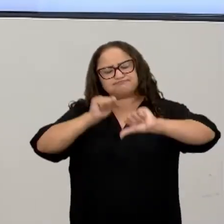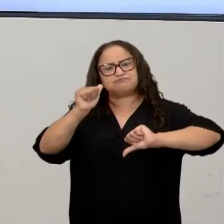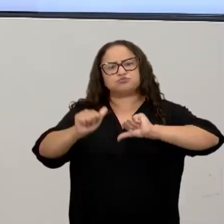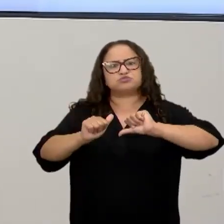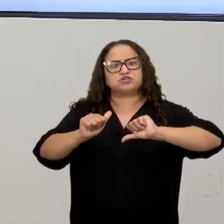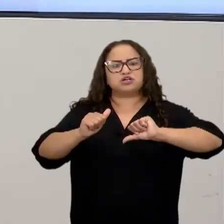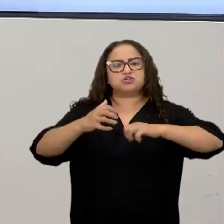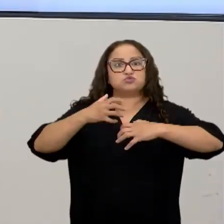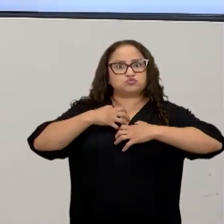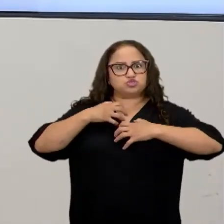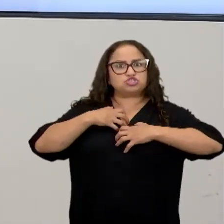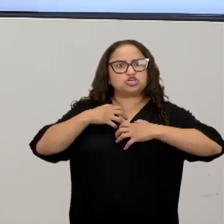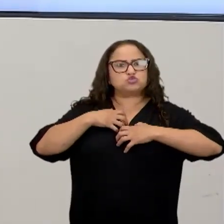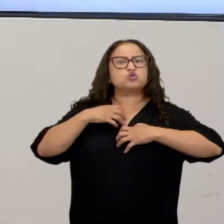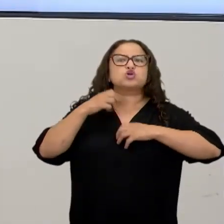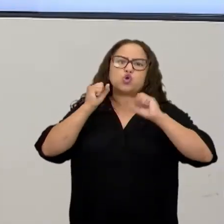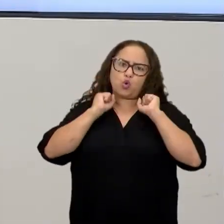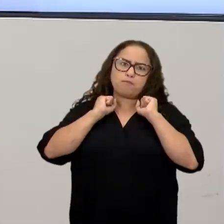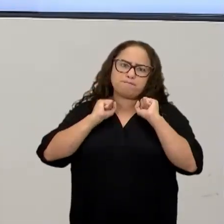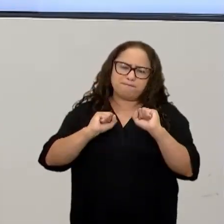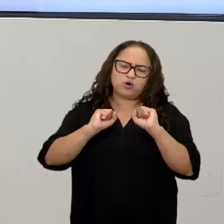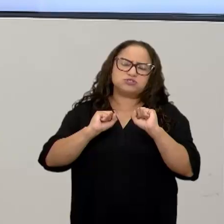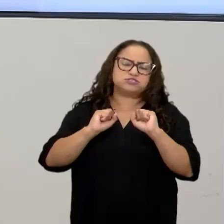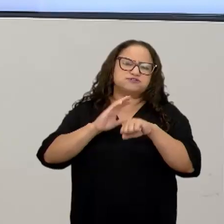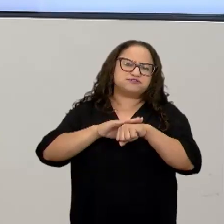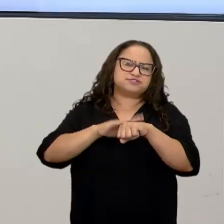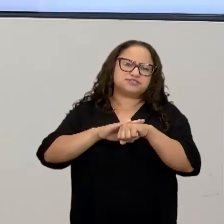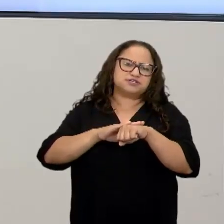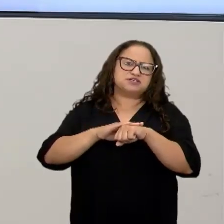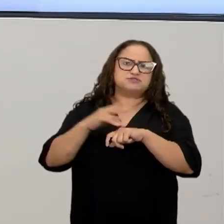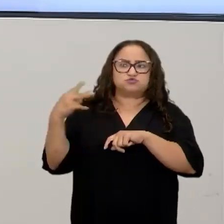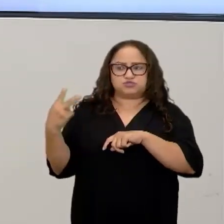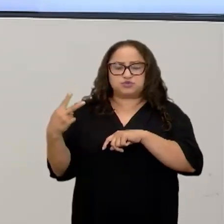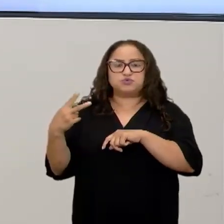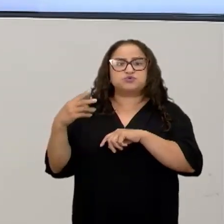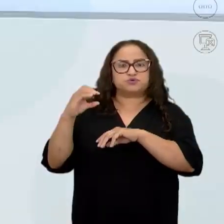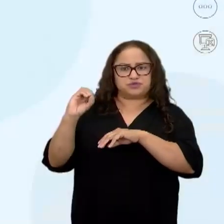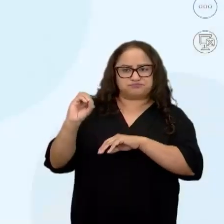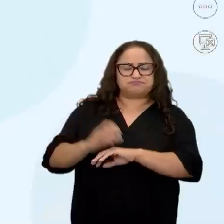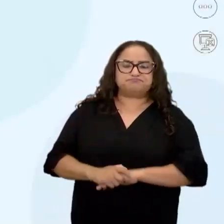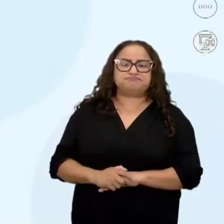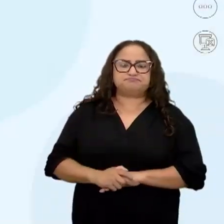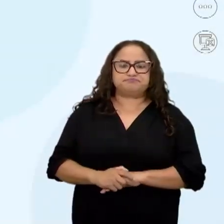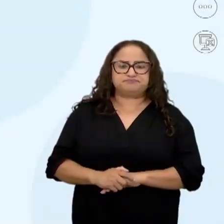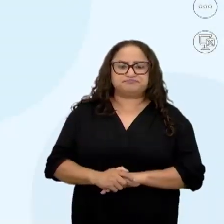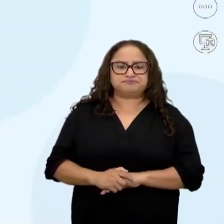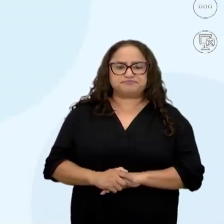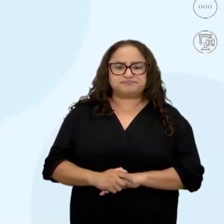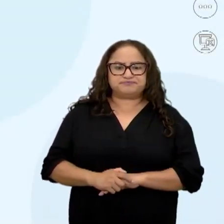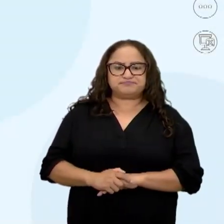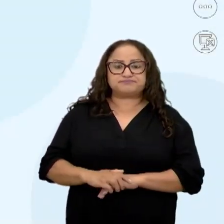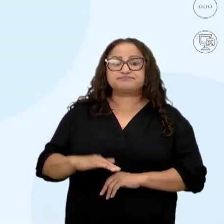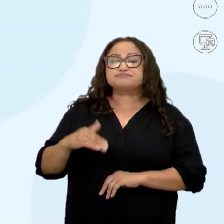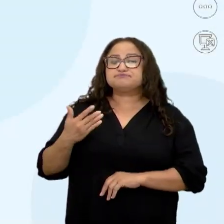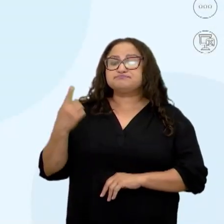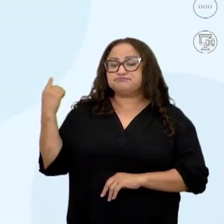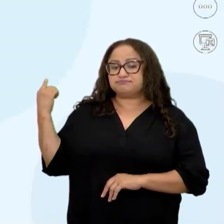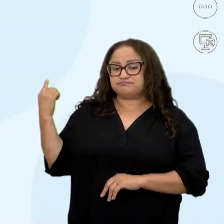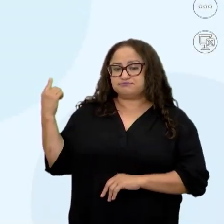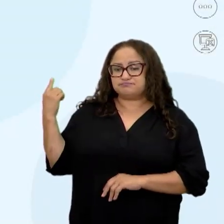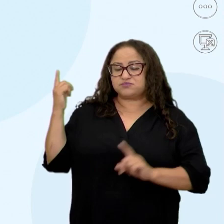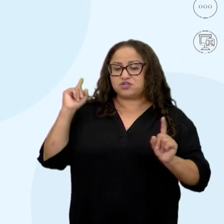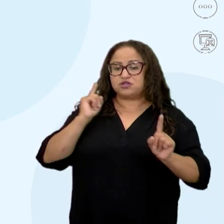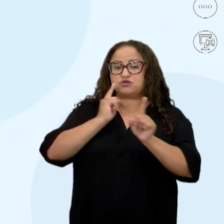numa forma de que de essas quatro peças que é o que a gente vai ver ó olha aqui para nossa tela Então tá aqui ó